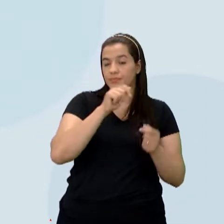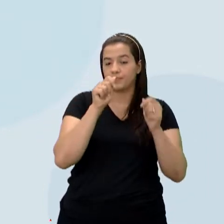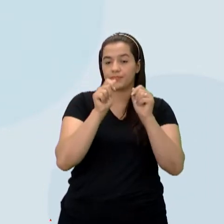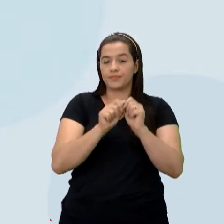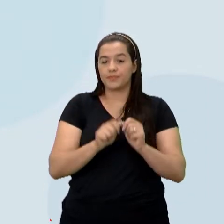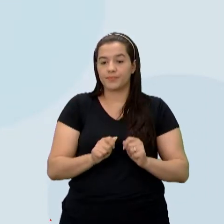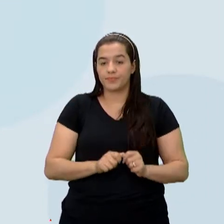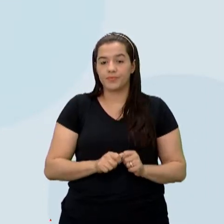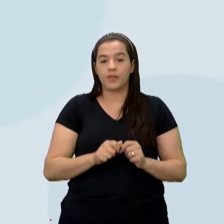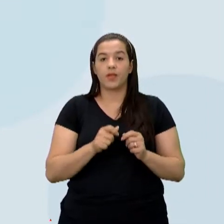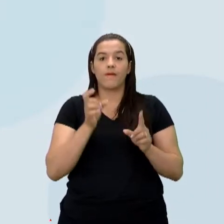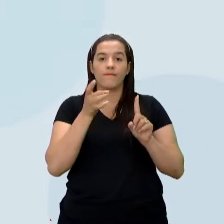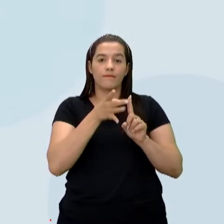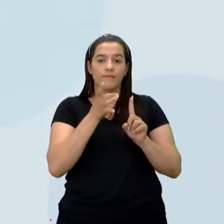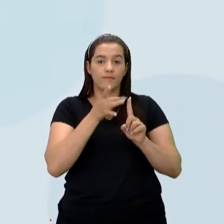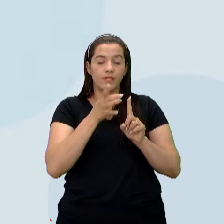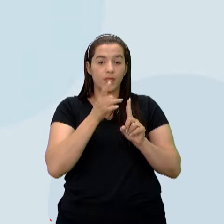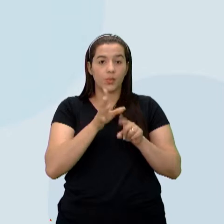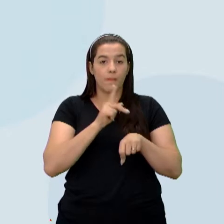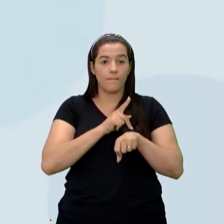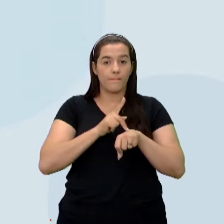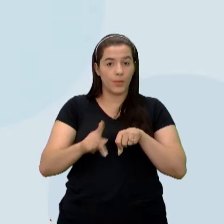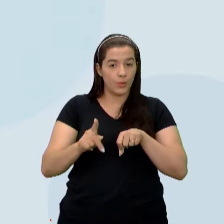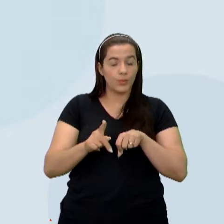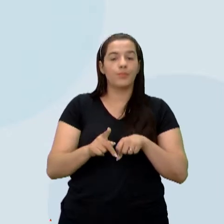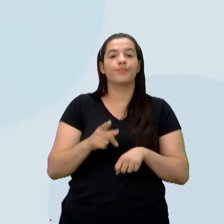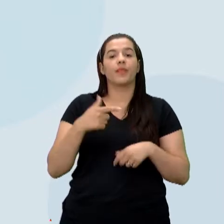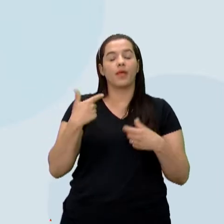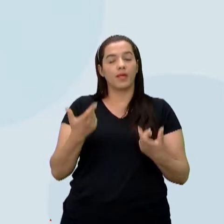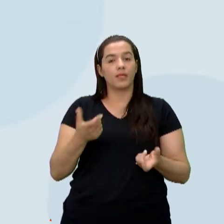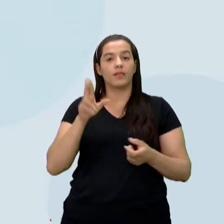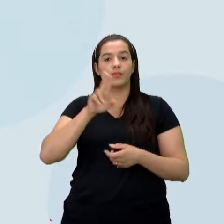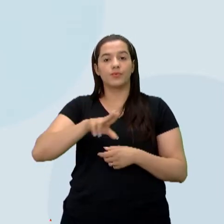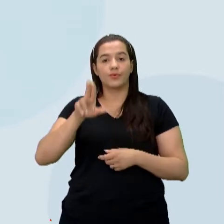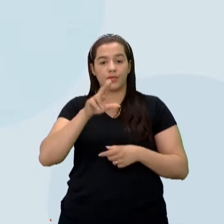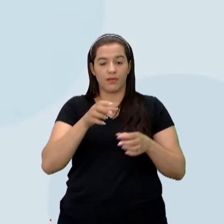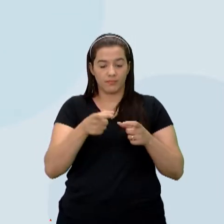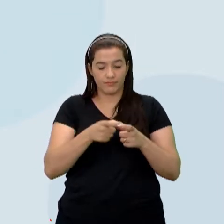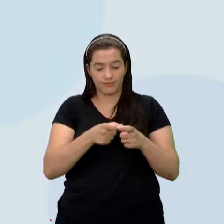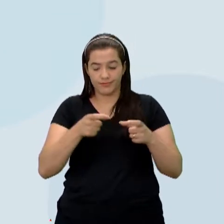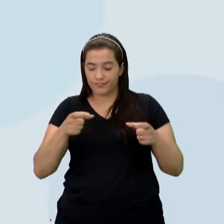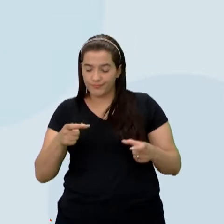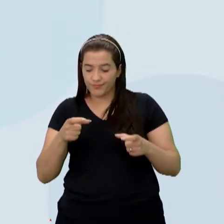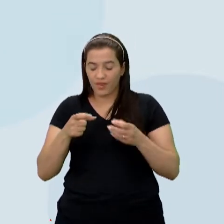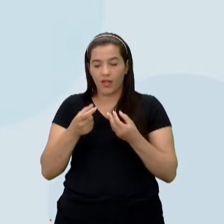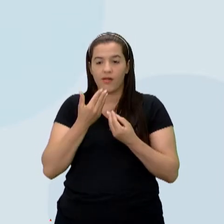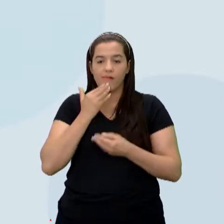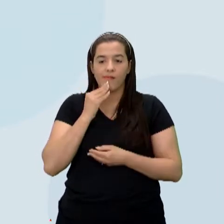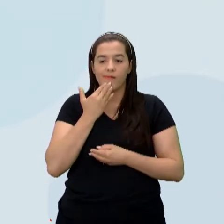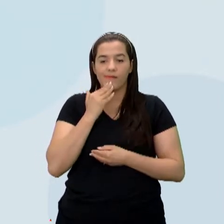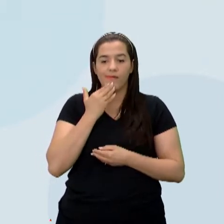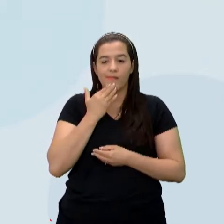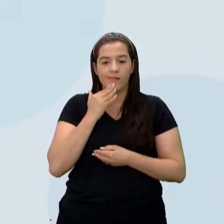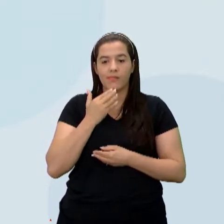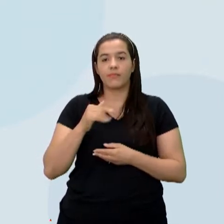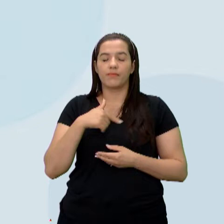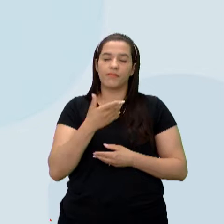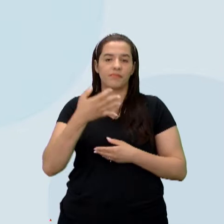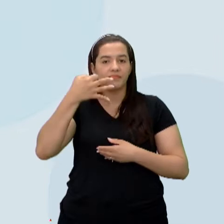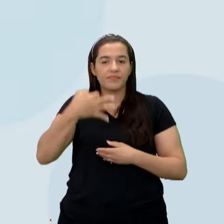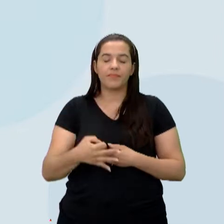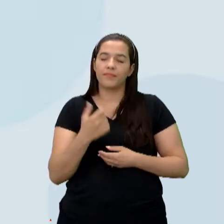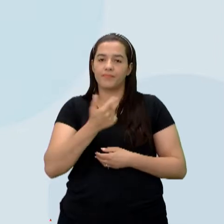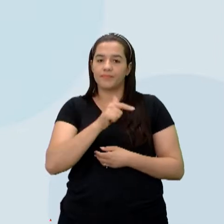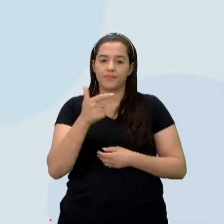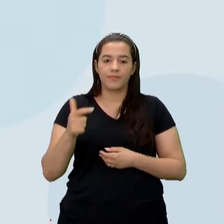produzir vidro puro na época, as lentes dos microscópios distorciam as imagens e